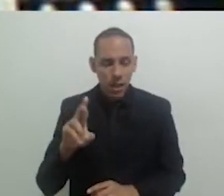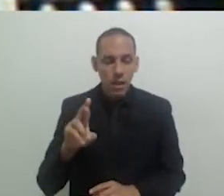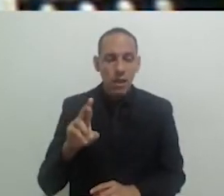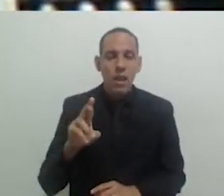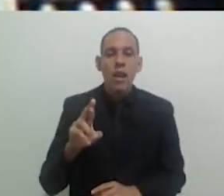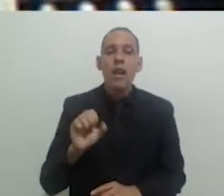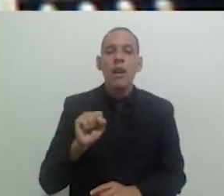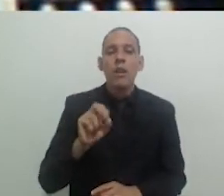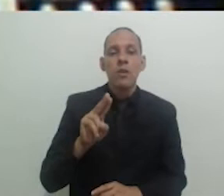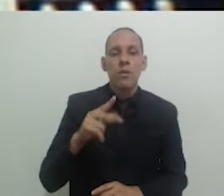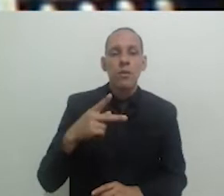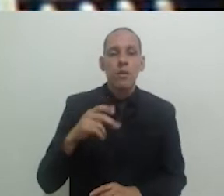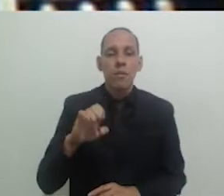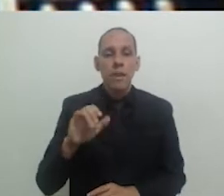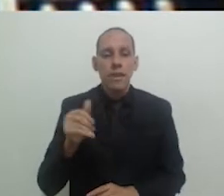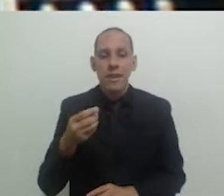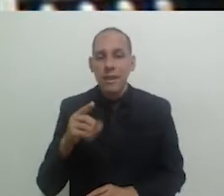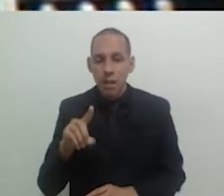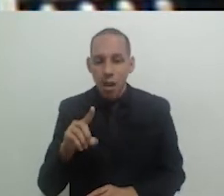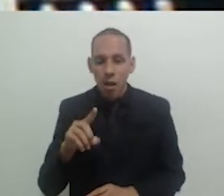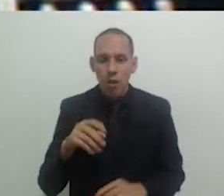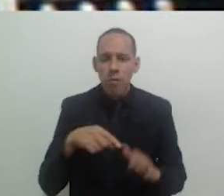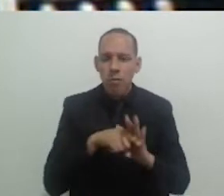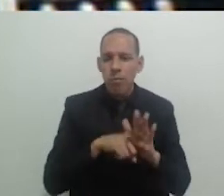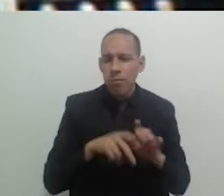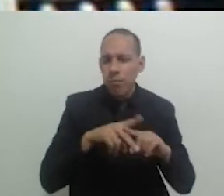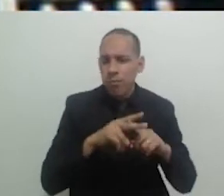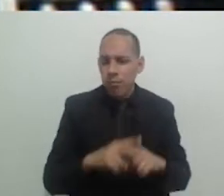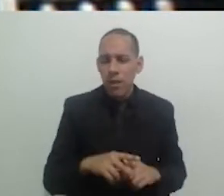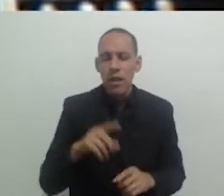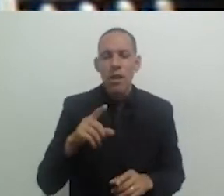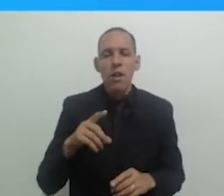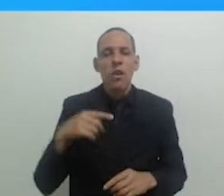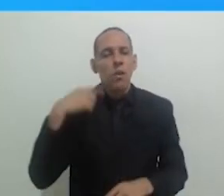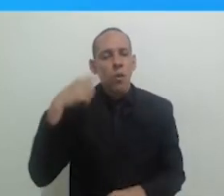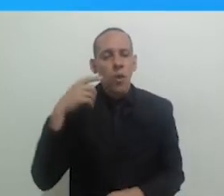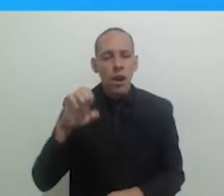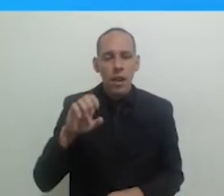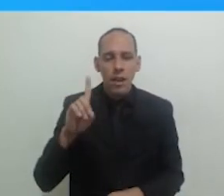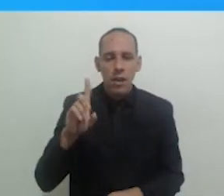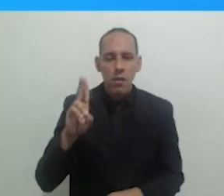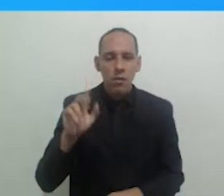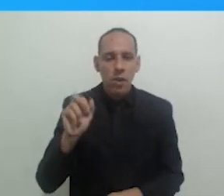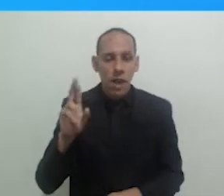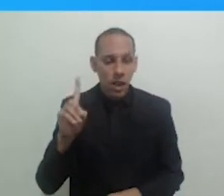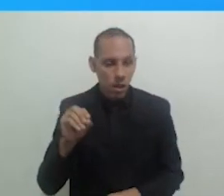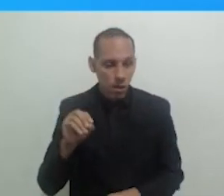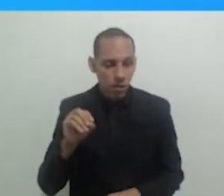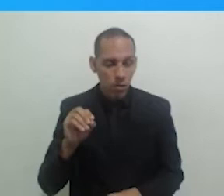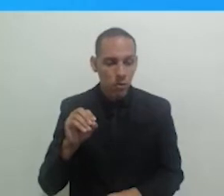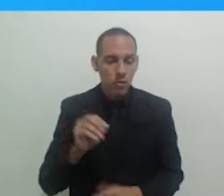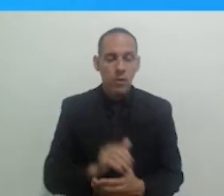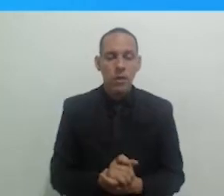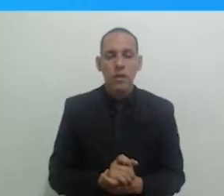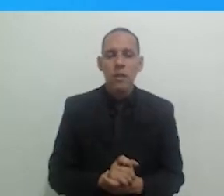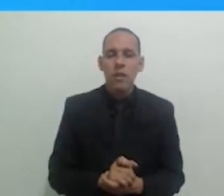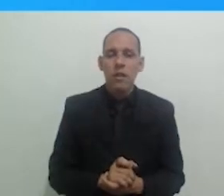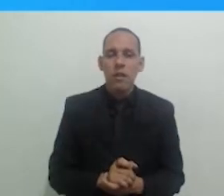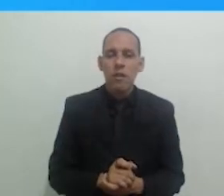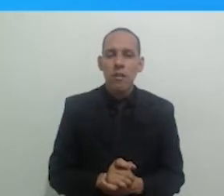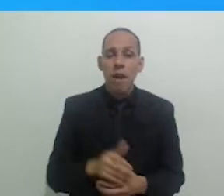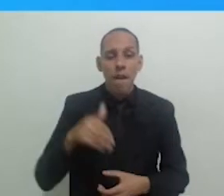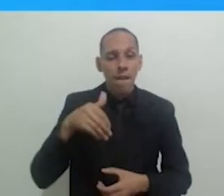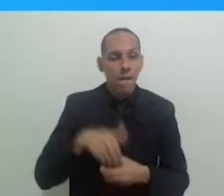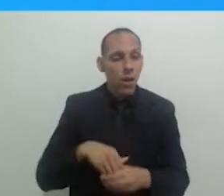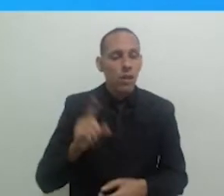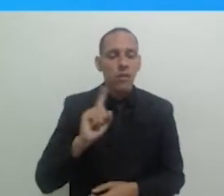doutor Eduardo. É o que consta aqui. Exato, presidente. Não proferidos. Certamente está desatualizado o